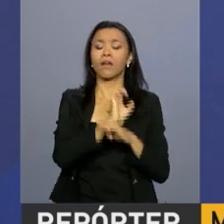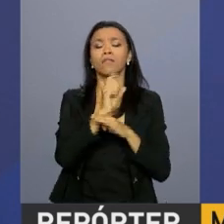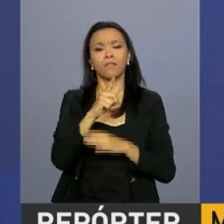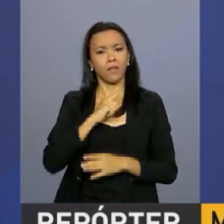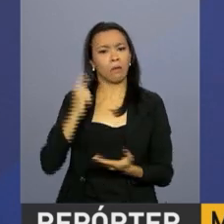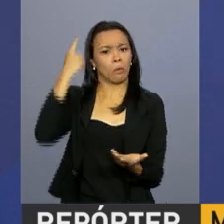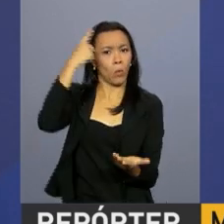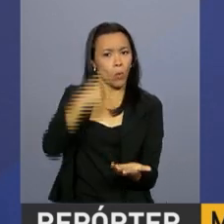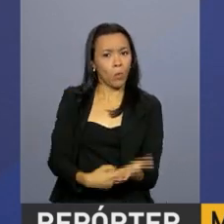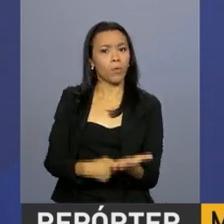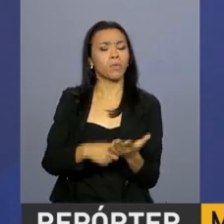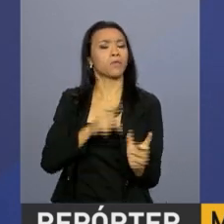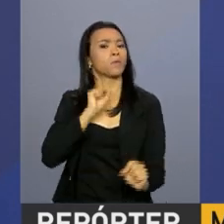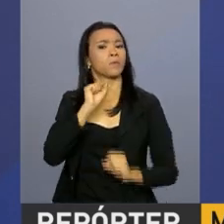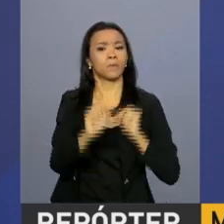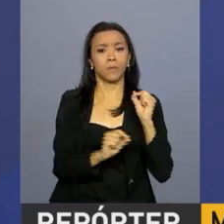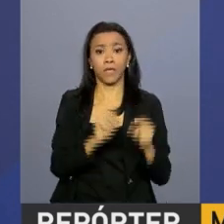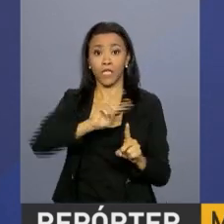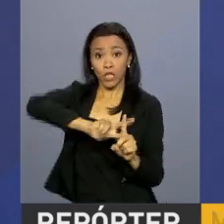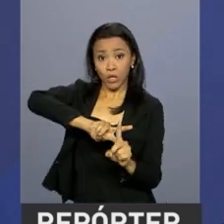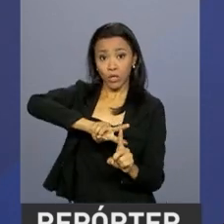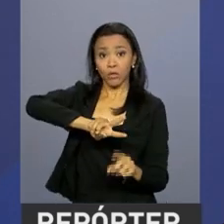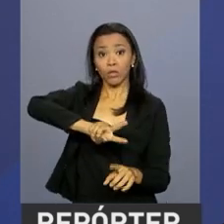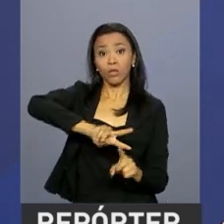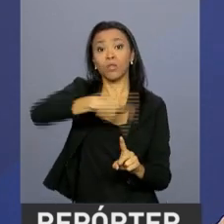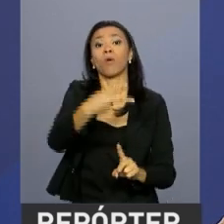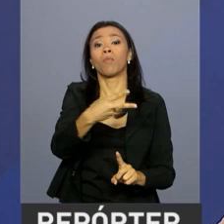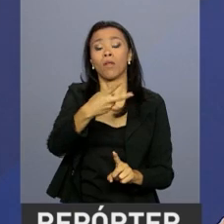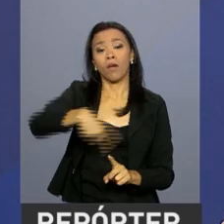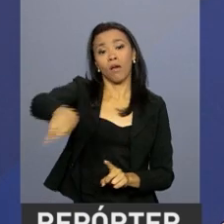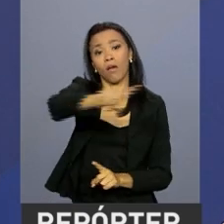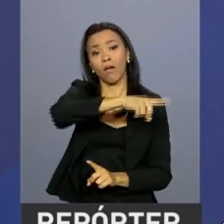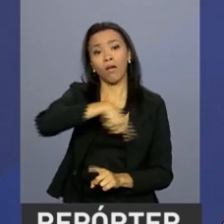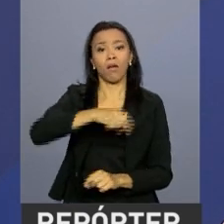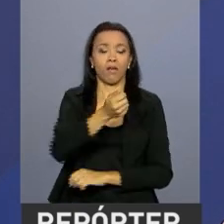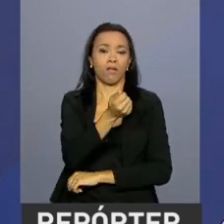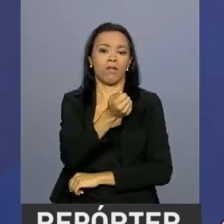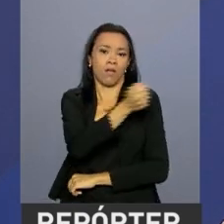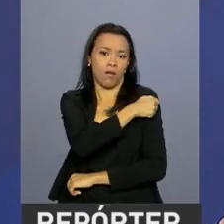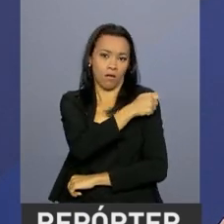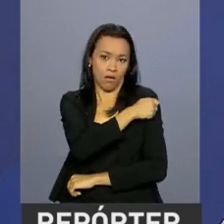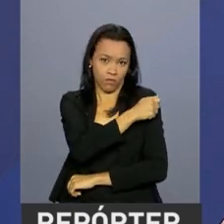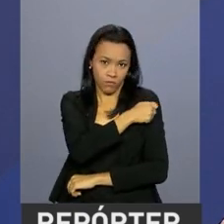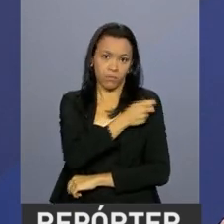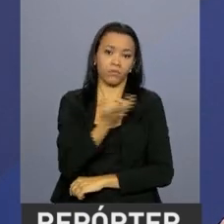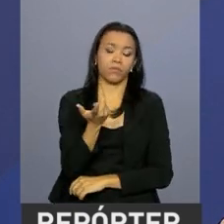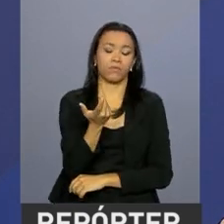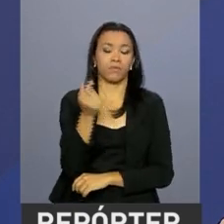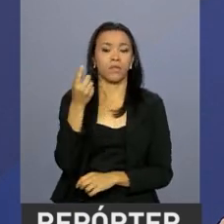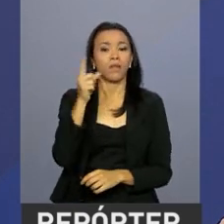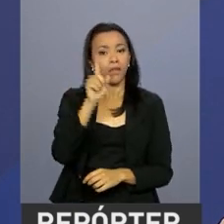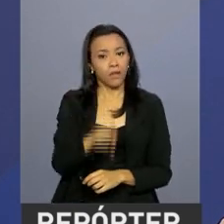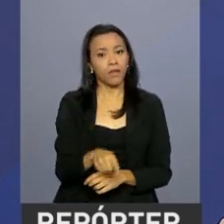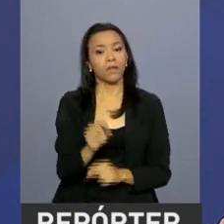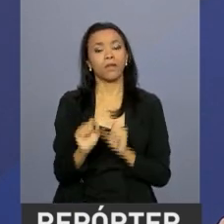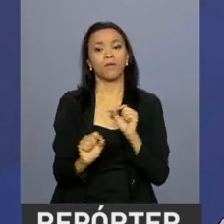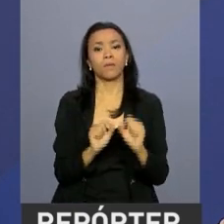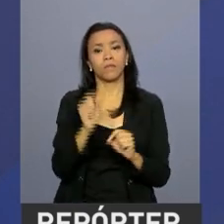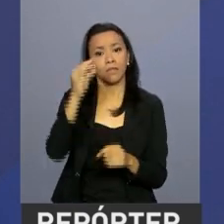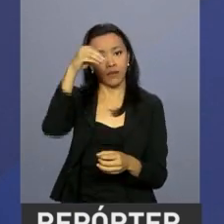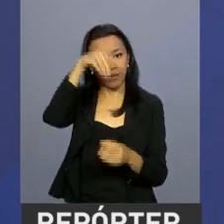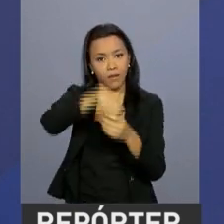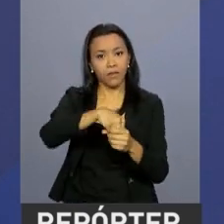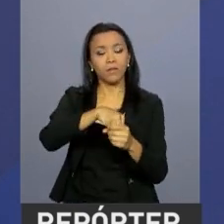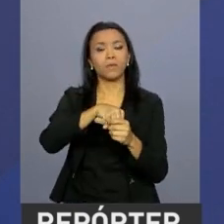que dobrar o total de alunos beneficiados dentro do princípio e Da